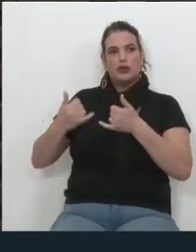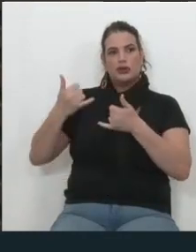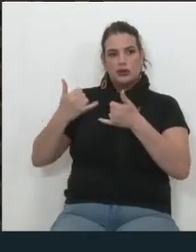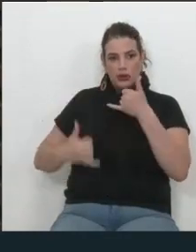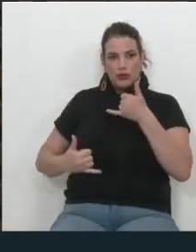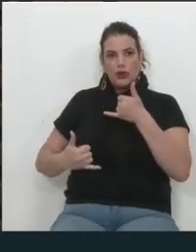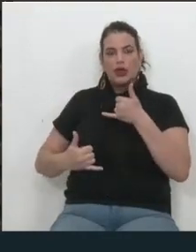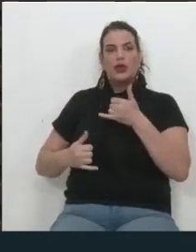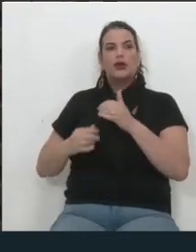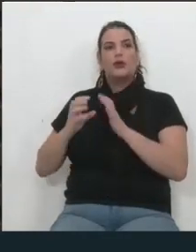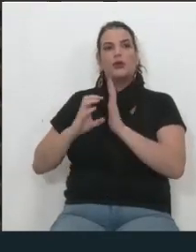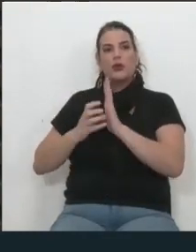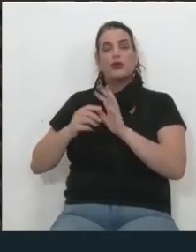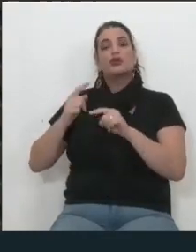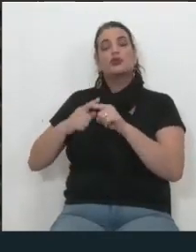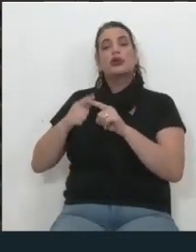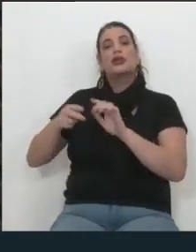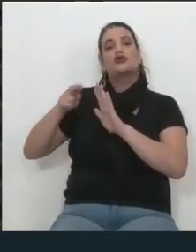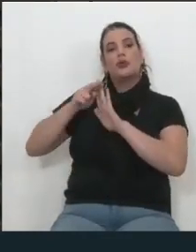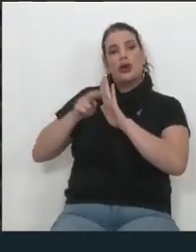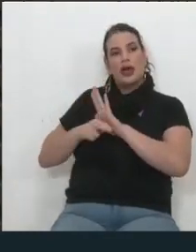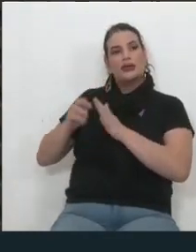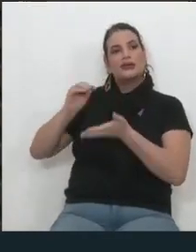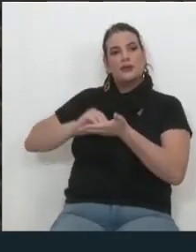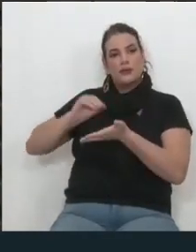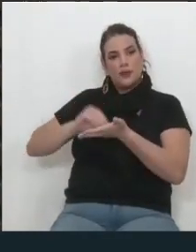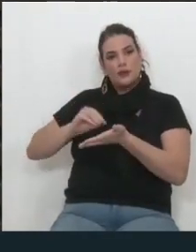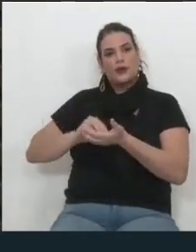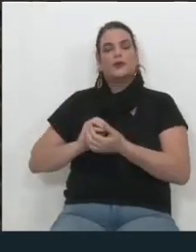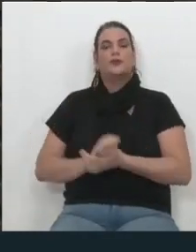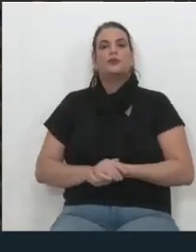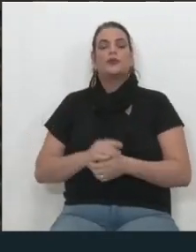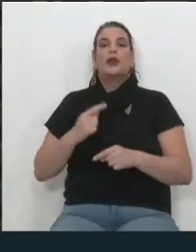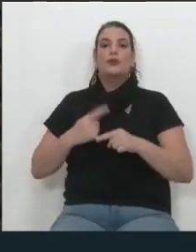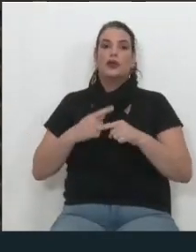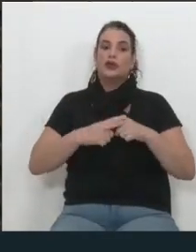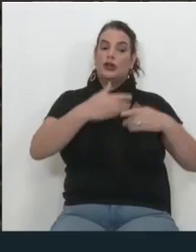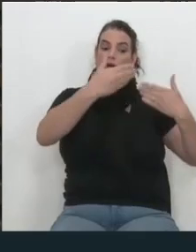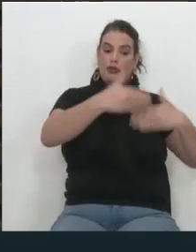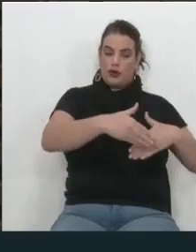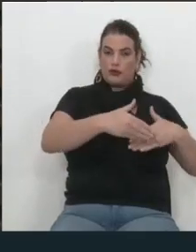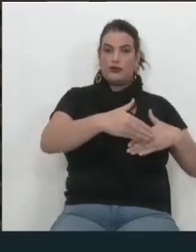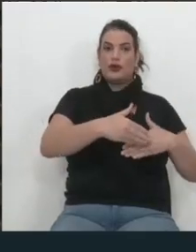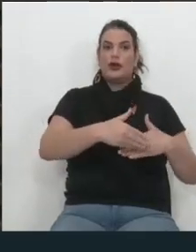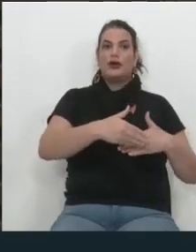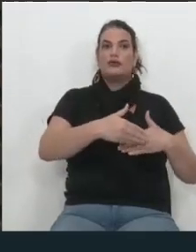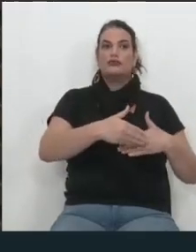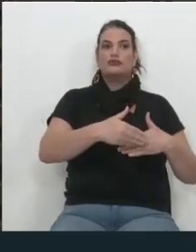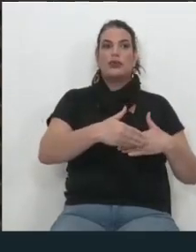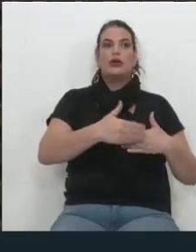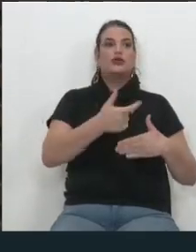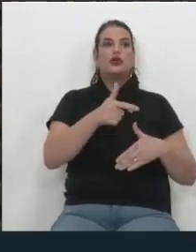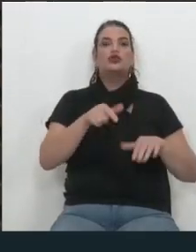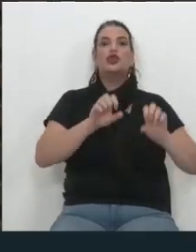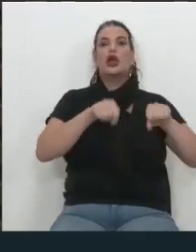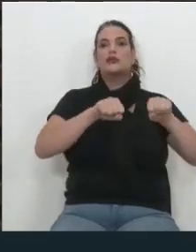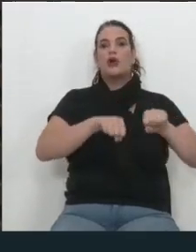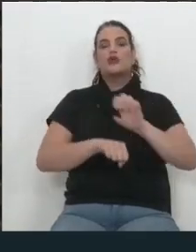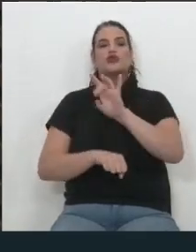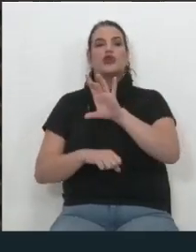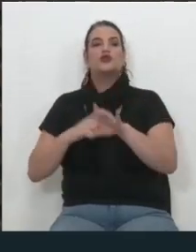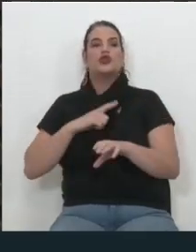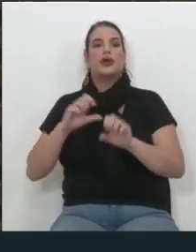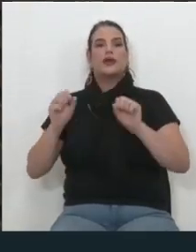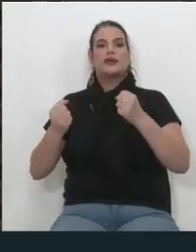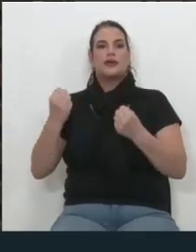né? Porque, na realidade, a segunda fase da prova, vereadora Márcia Taschetti, não tinha as motos, só tinha os carros, né? E